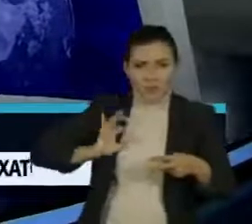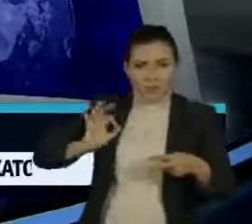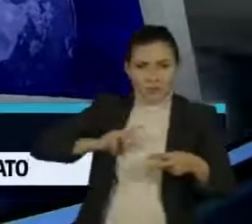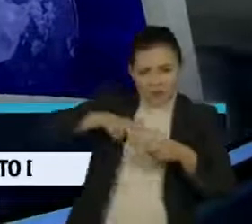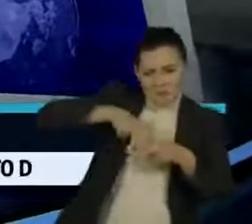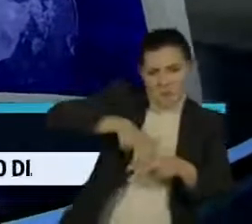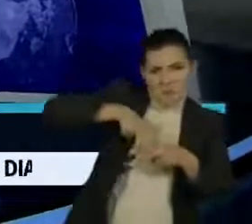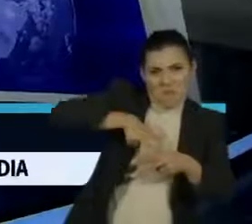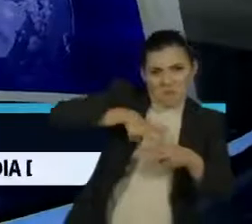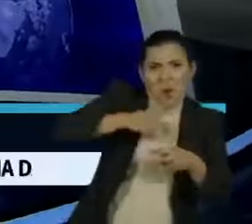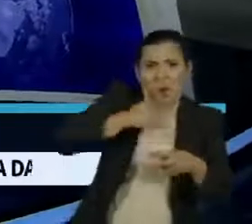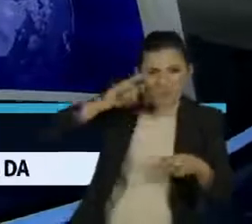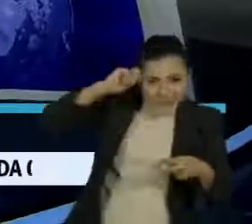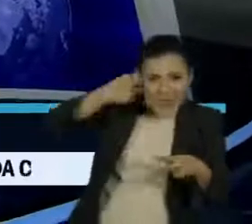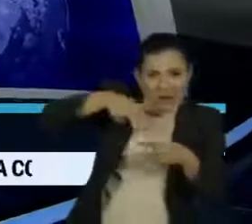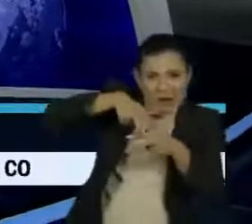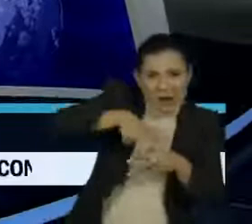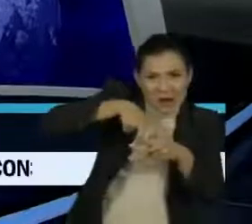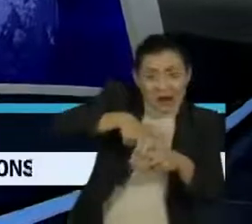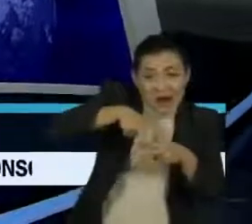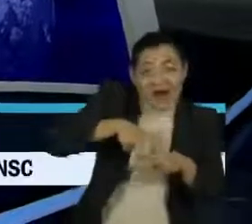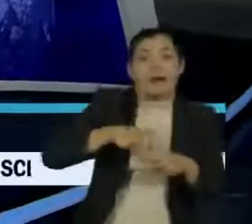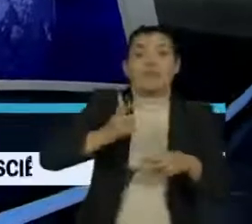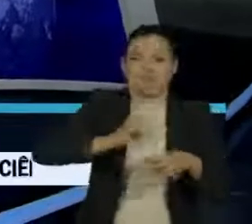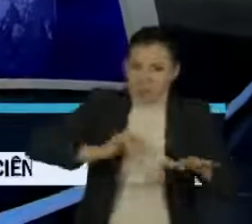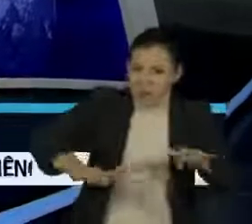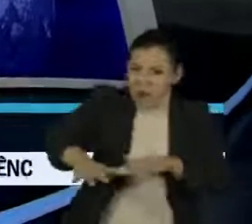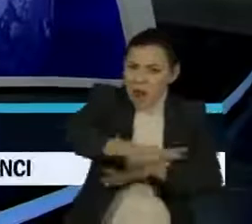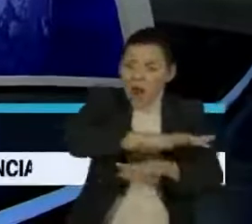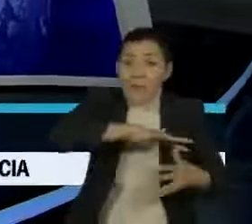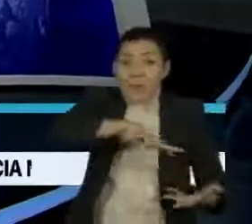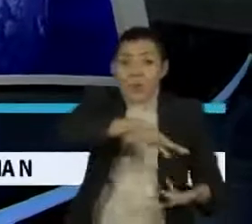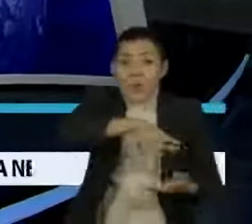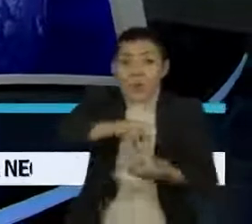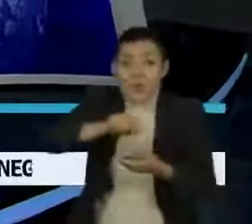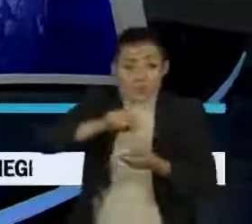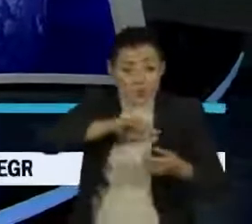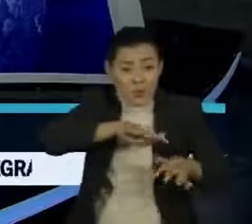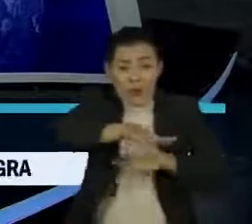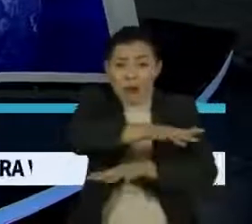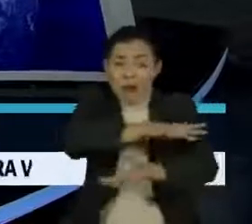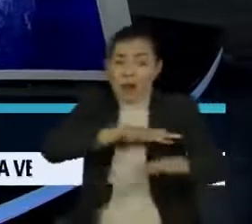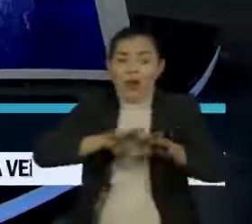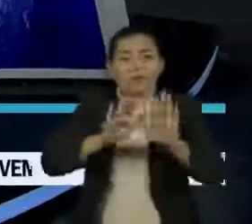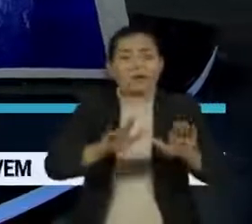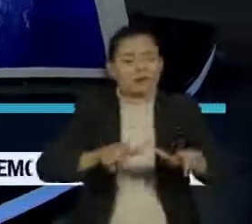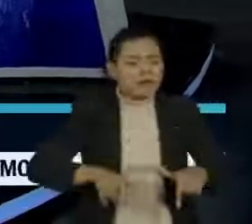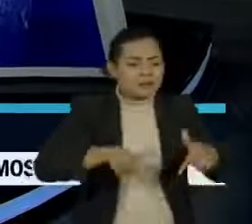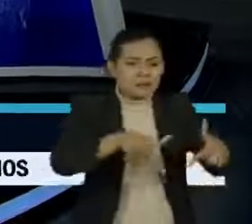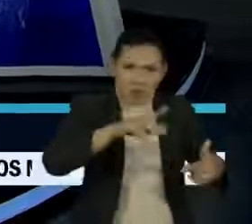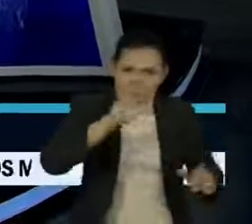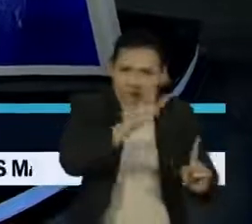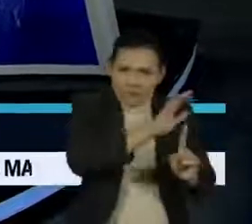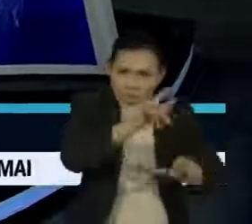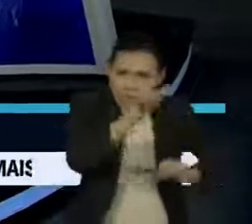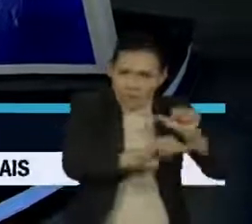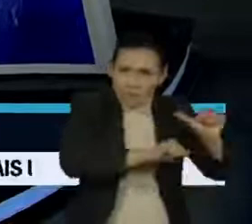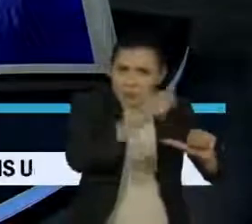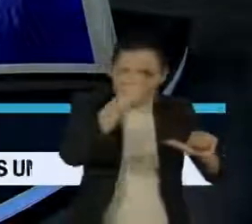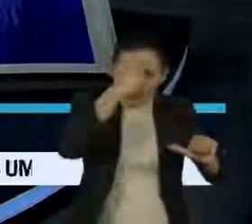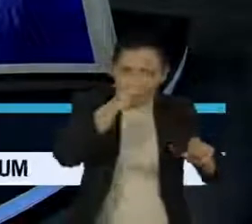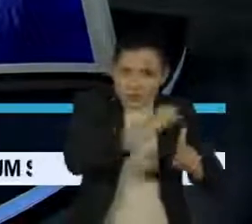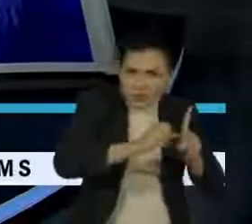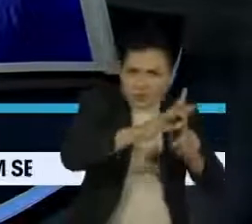caso que gerou muita polêmica como são grandes manifestações Mas até que ponto essas reações causam mudanças efetivas e duradouras